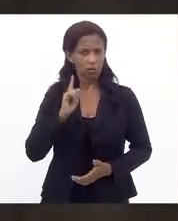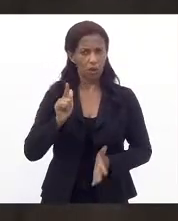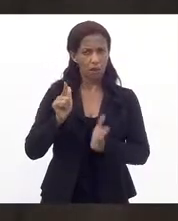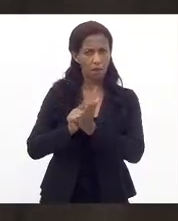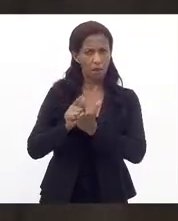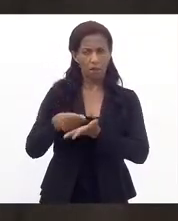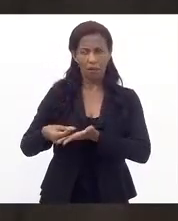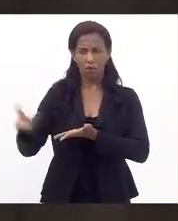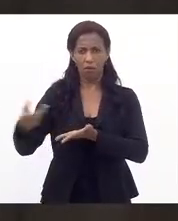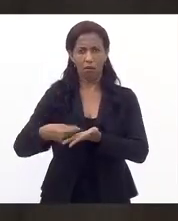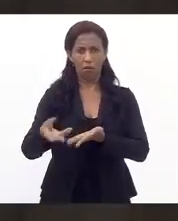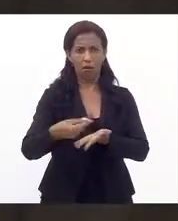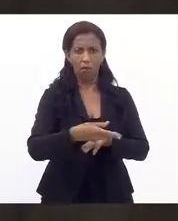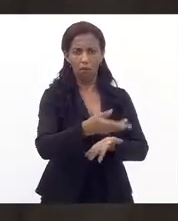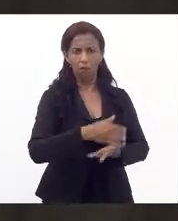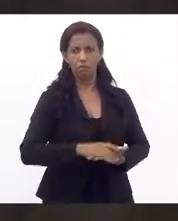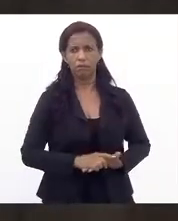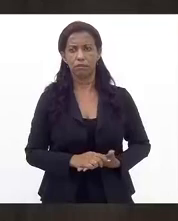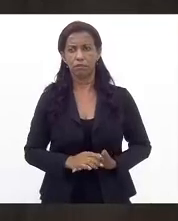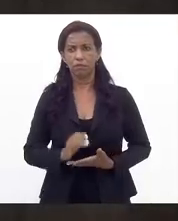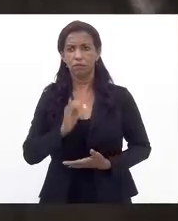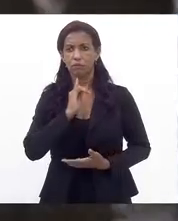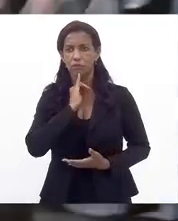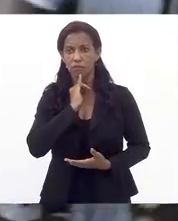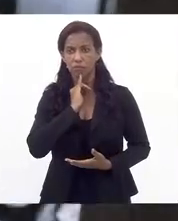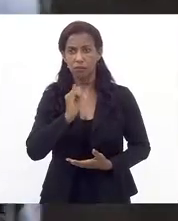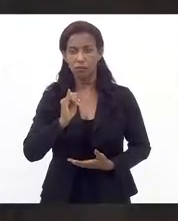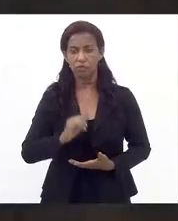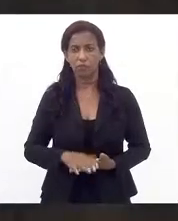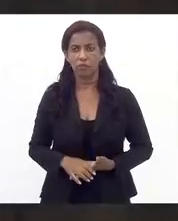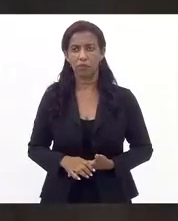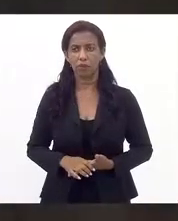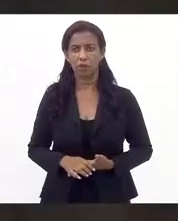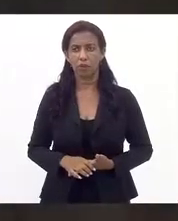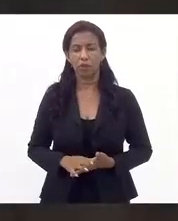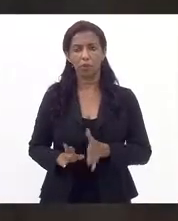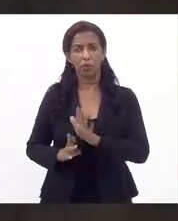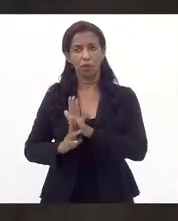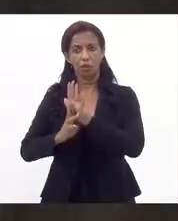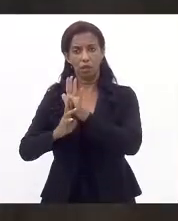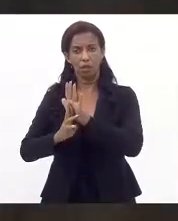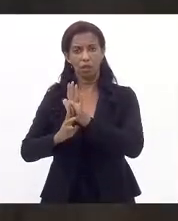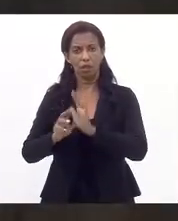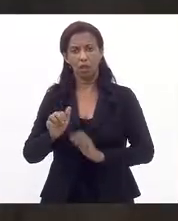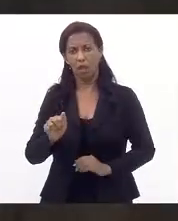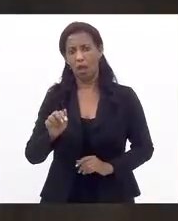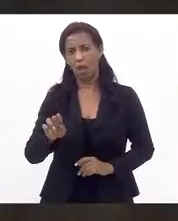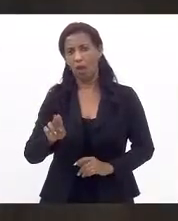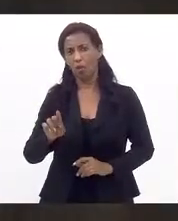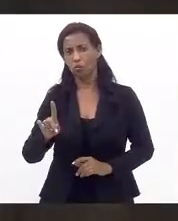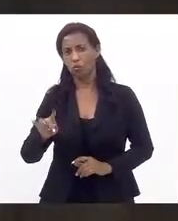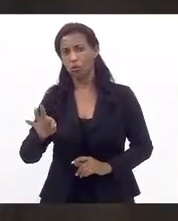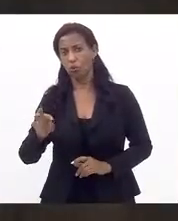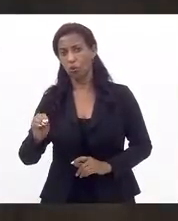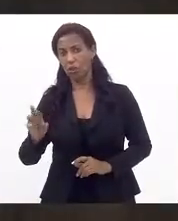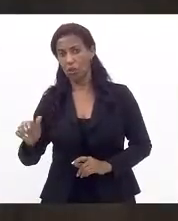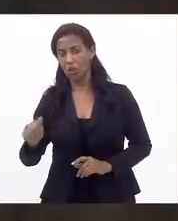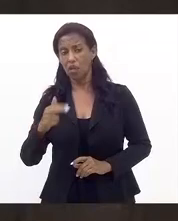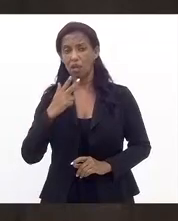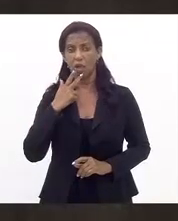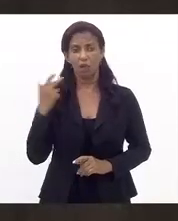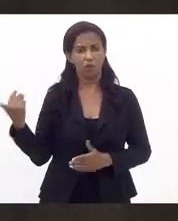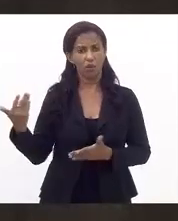mero entregador de papel Infelizmente o representante da auditoria teve que se ausentar ele falou que